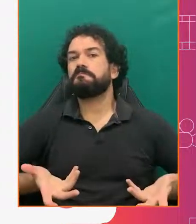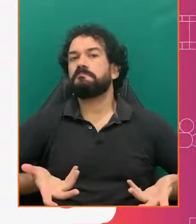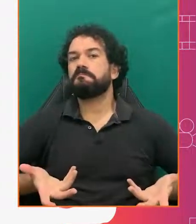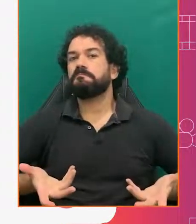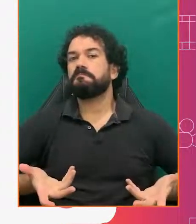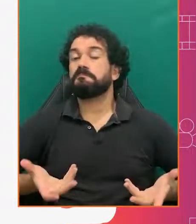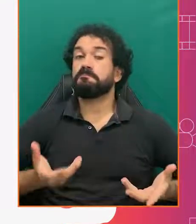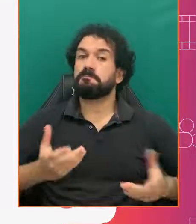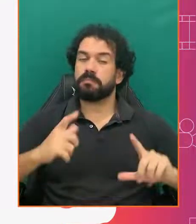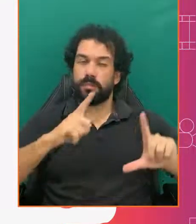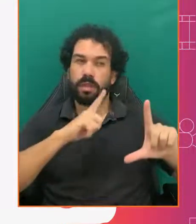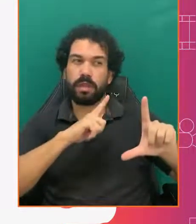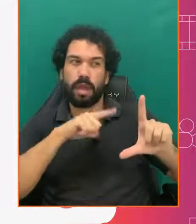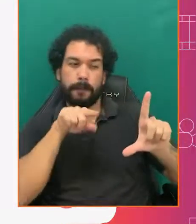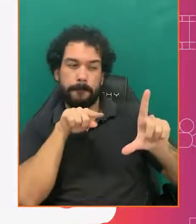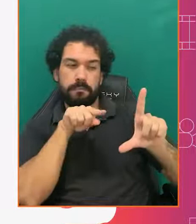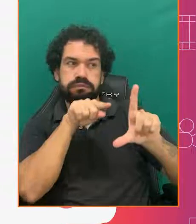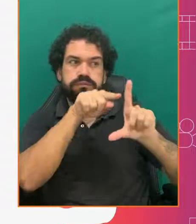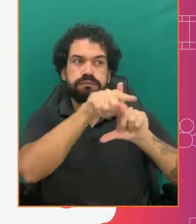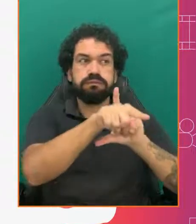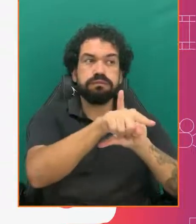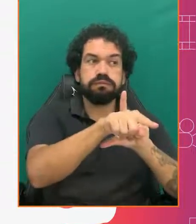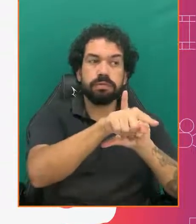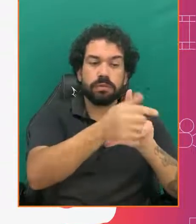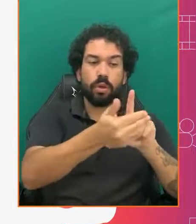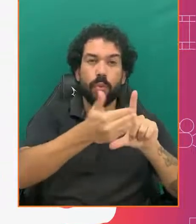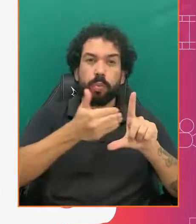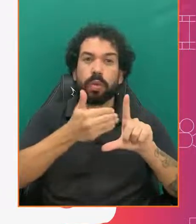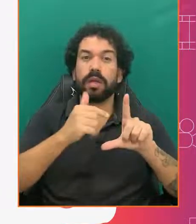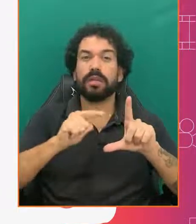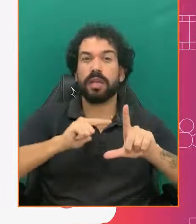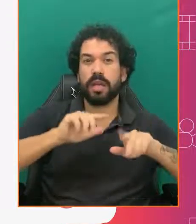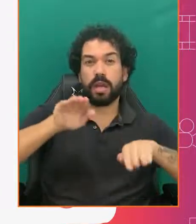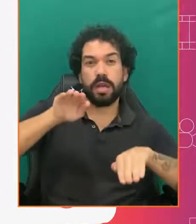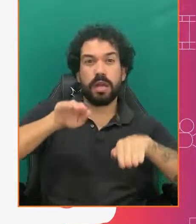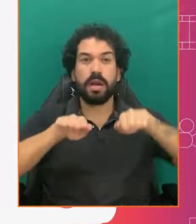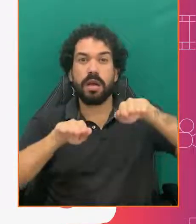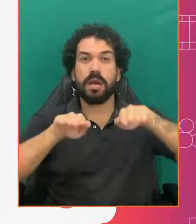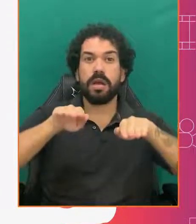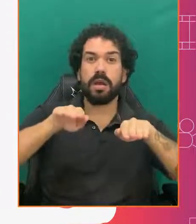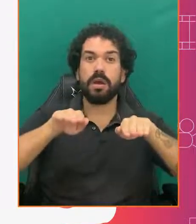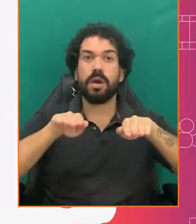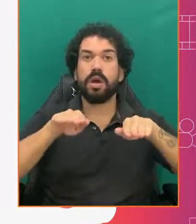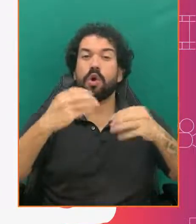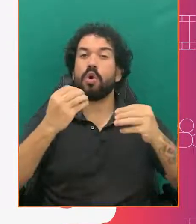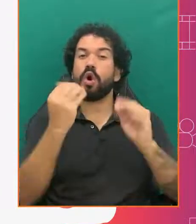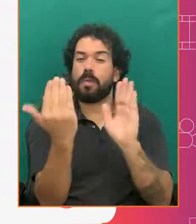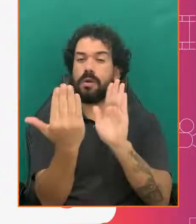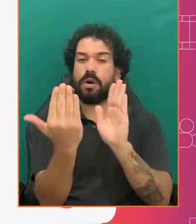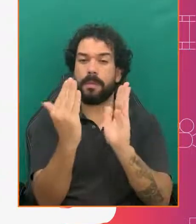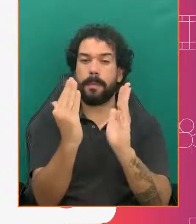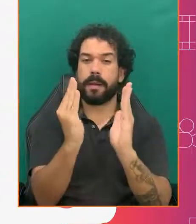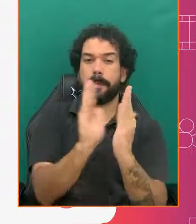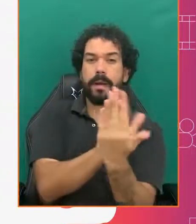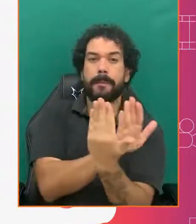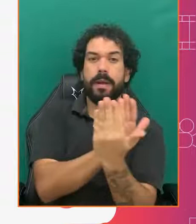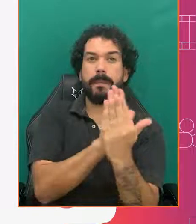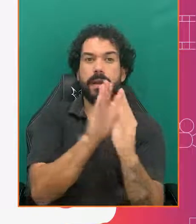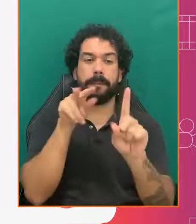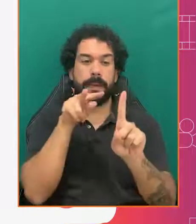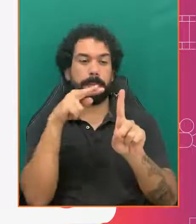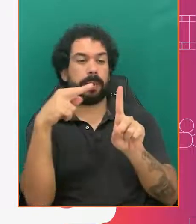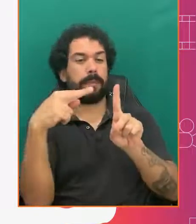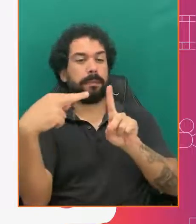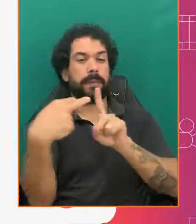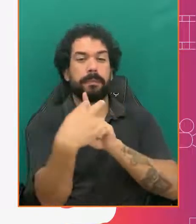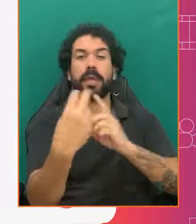personagem? Ele tem profundidade? Ele tem equilíbrio? Como ele ficaria de lado